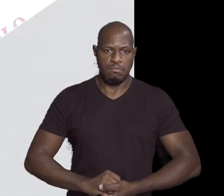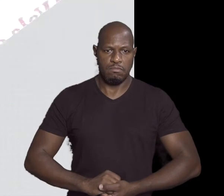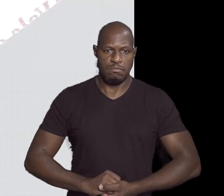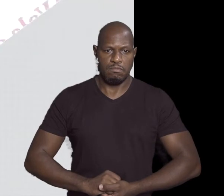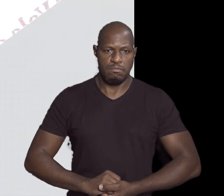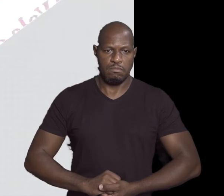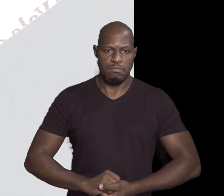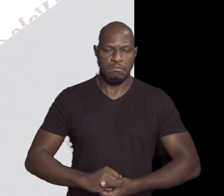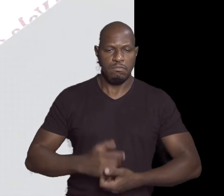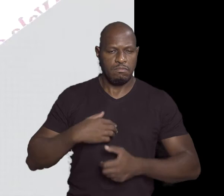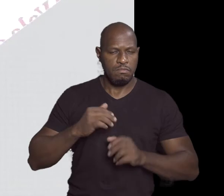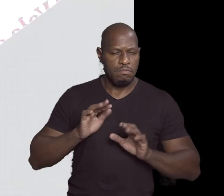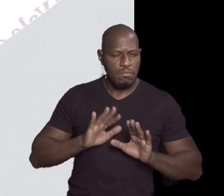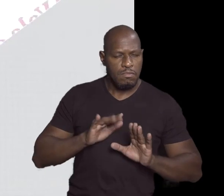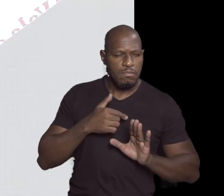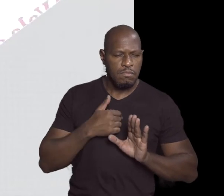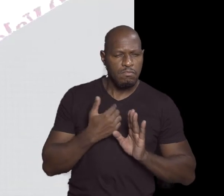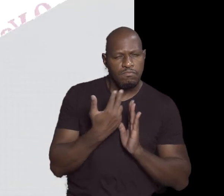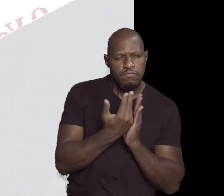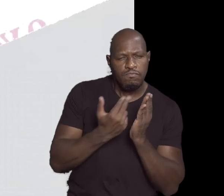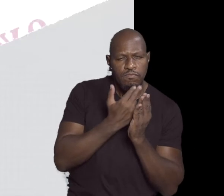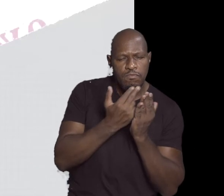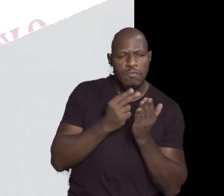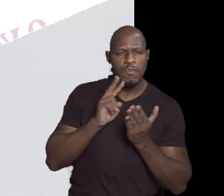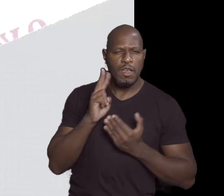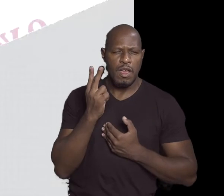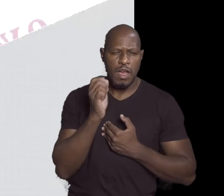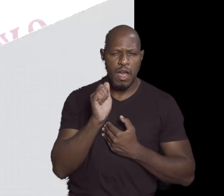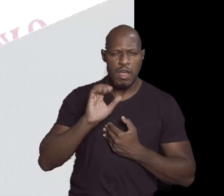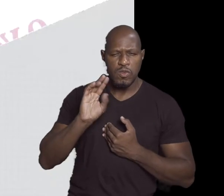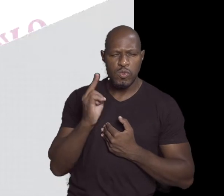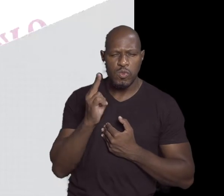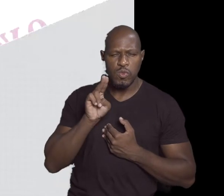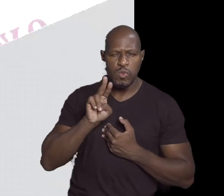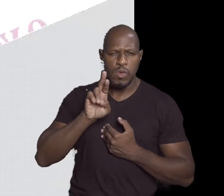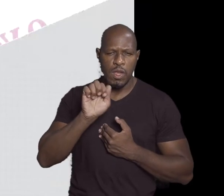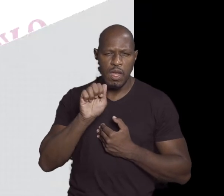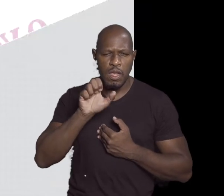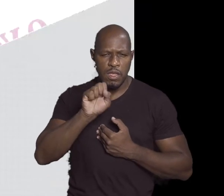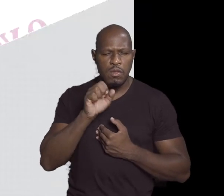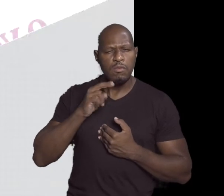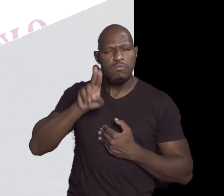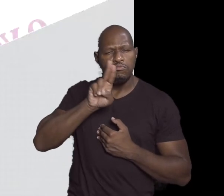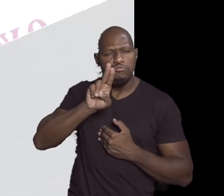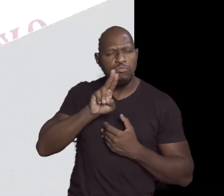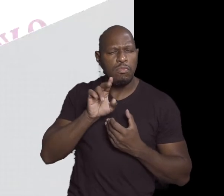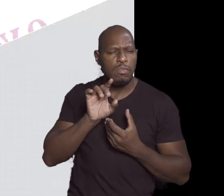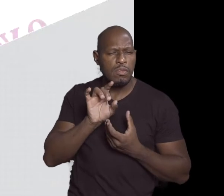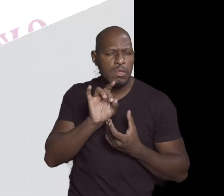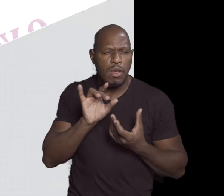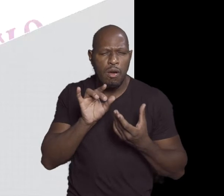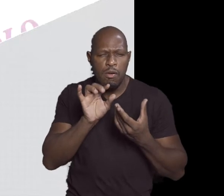Como vai encher esse desenho de rachuras? Temos algumas.